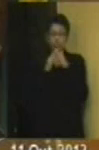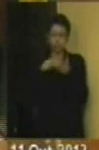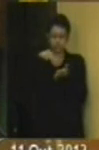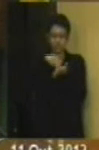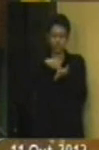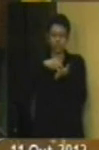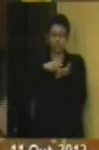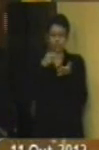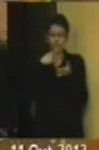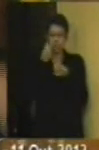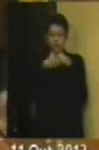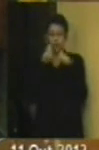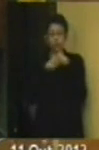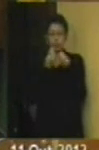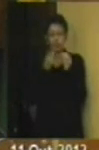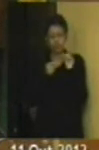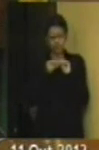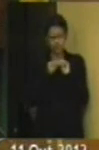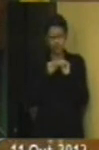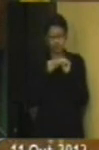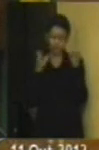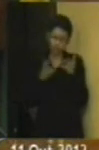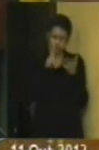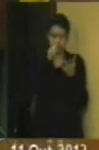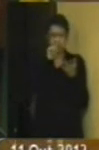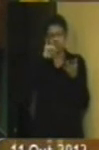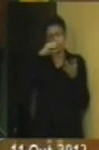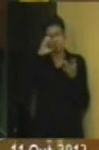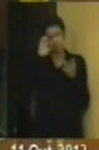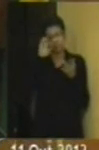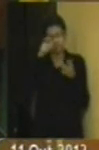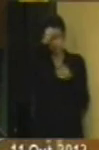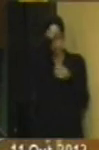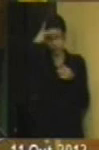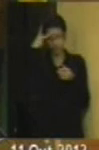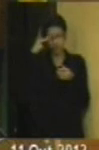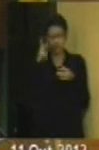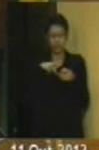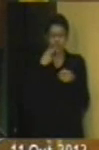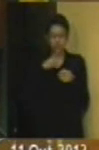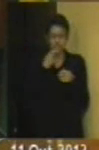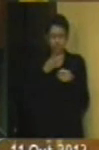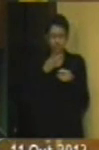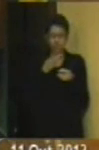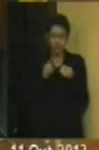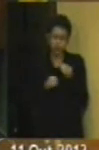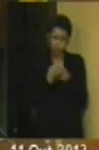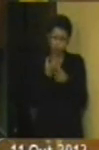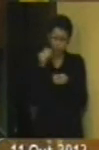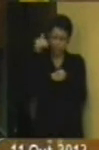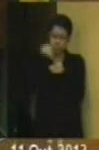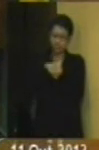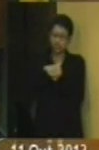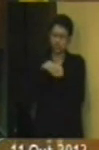tribuna e dizer como é que vai fazer isso já que agora vai ser em seu vice prefeito ao invés de vir aqui falar do tamanho do recheio que continua muito